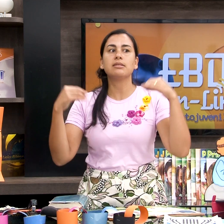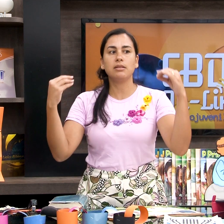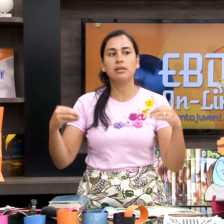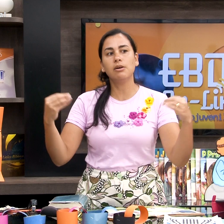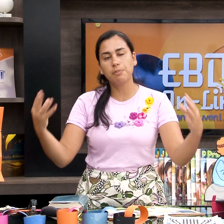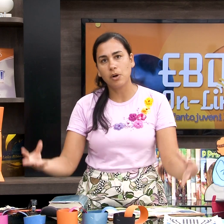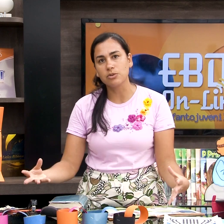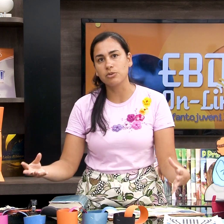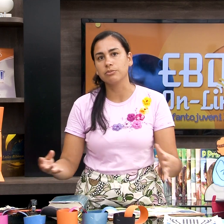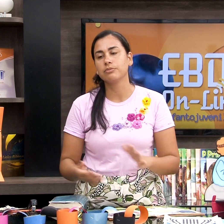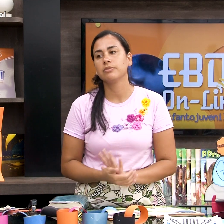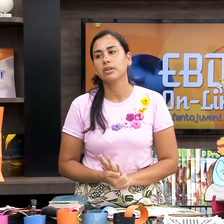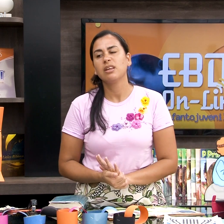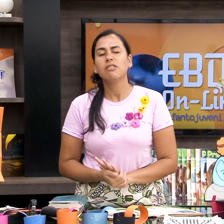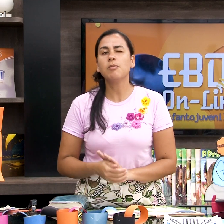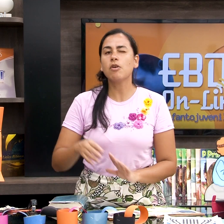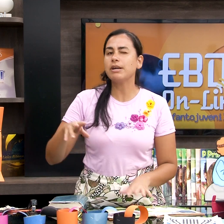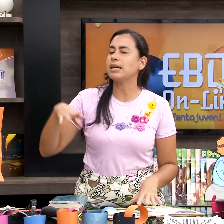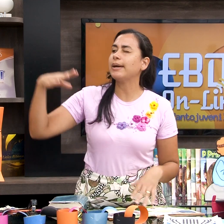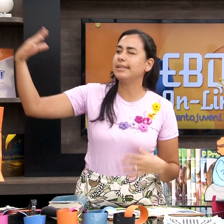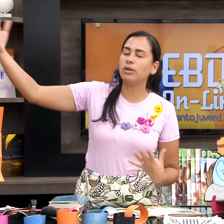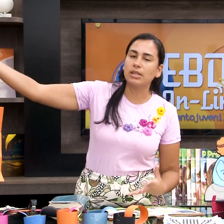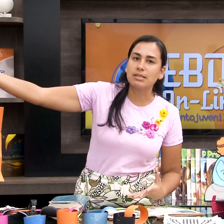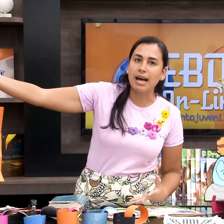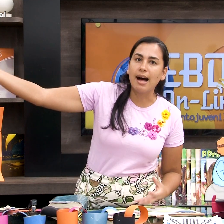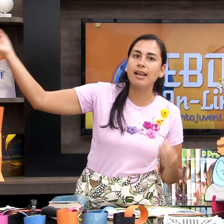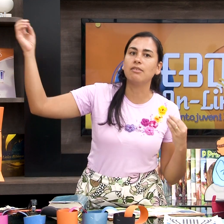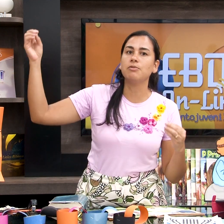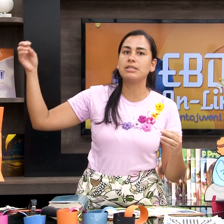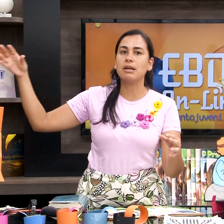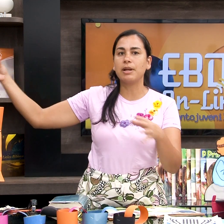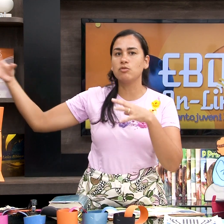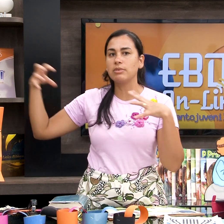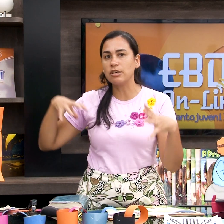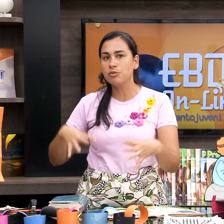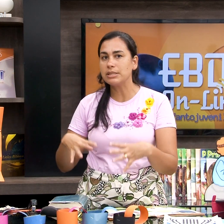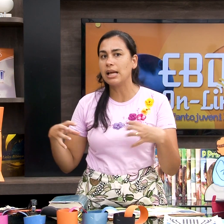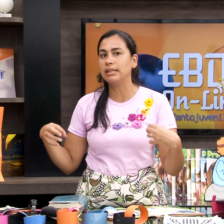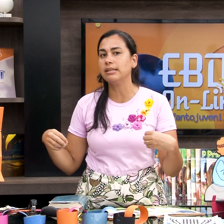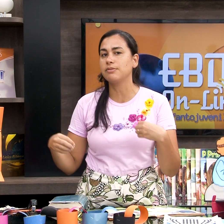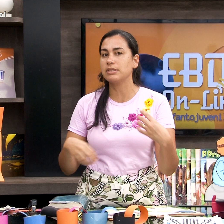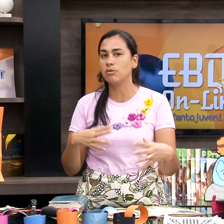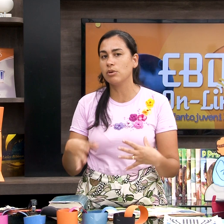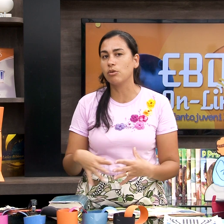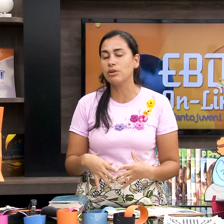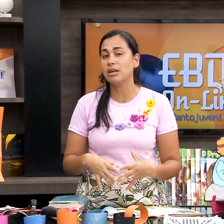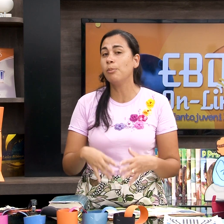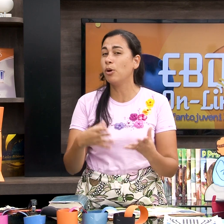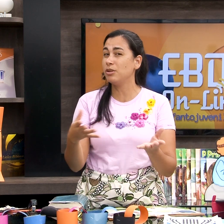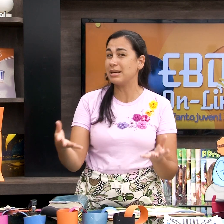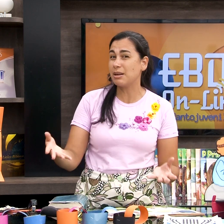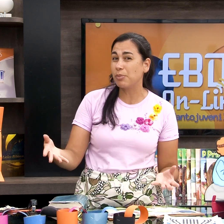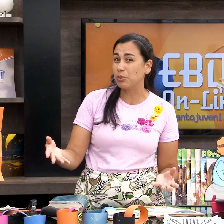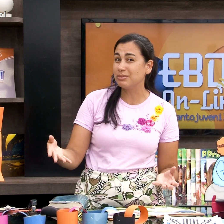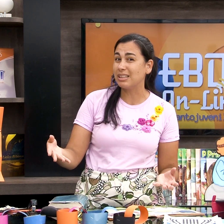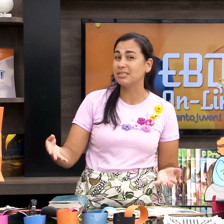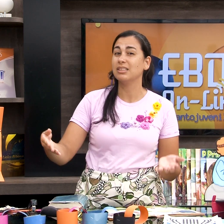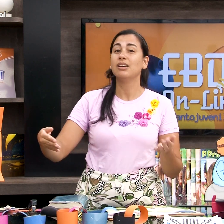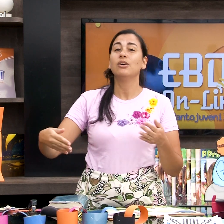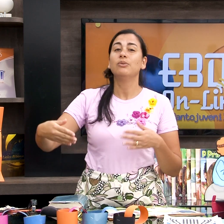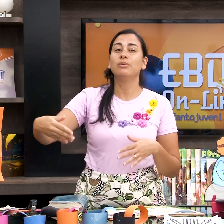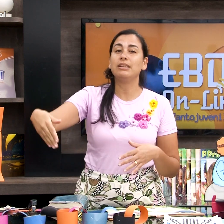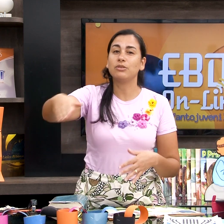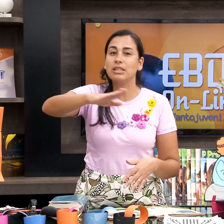tia, eu ainda assim não posso. Vamos conversar com a tia da outra sala, vamos ver se dá pra juntar as duas salinhas e fazer alguma coisa, um bolo de massa